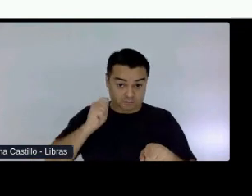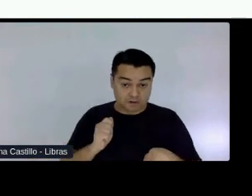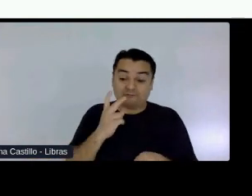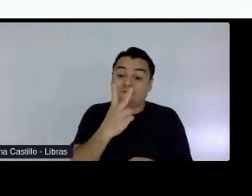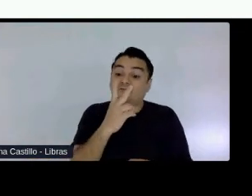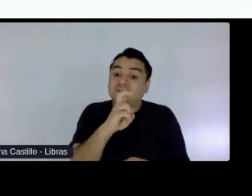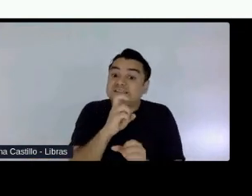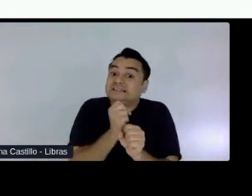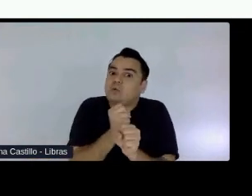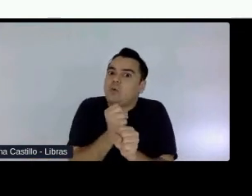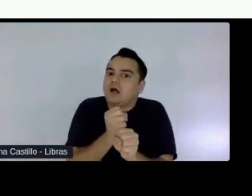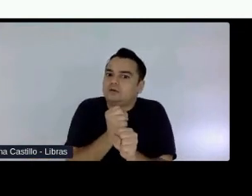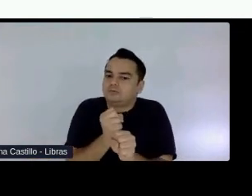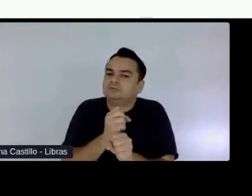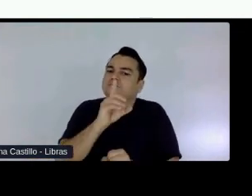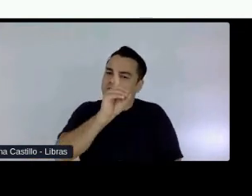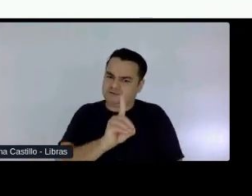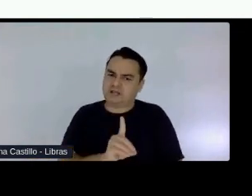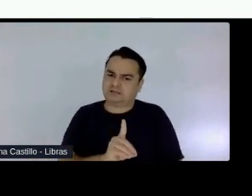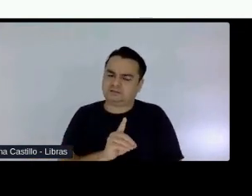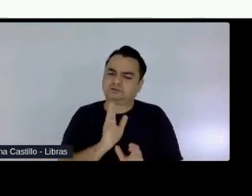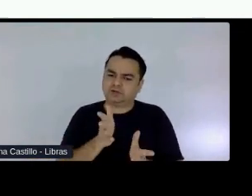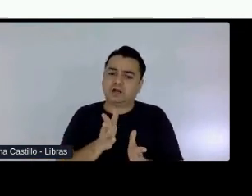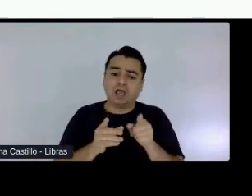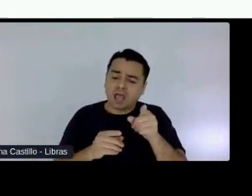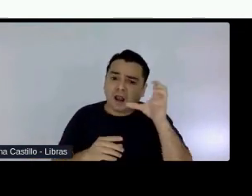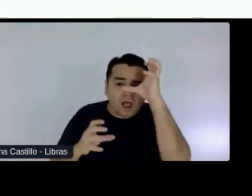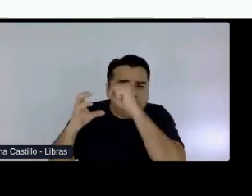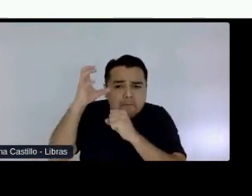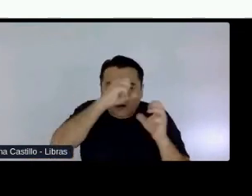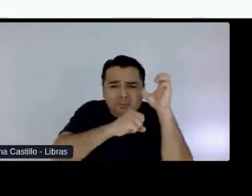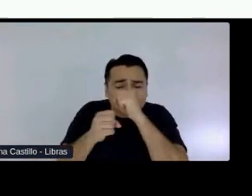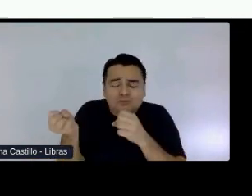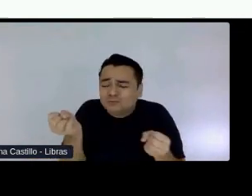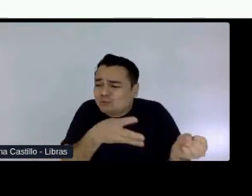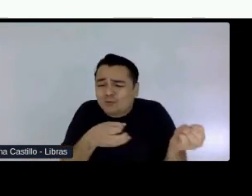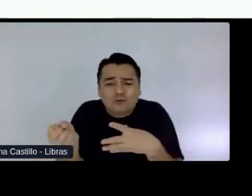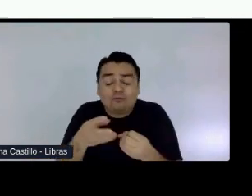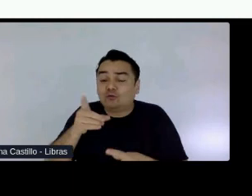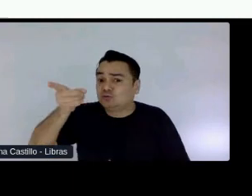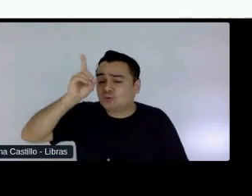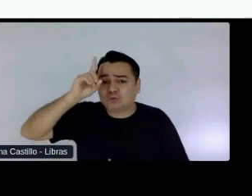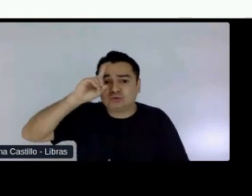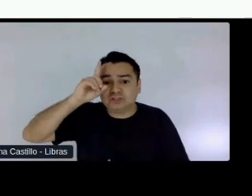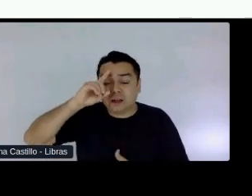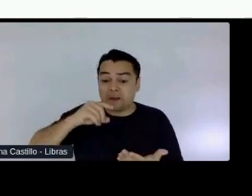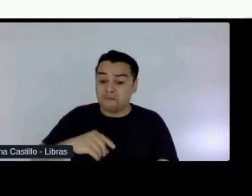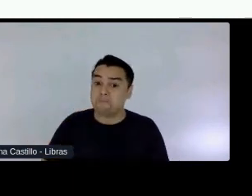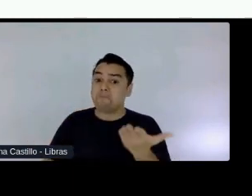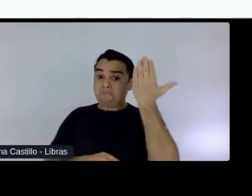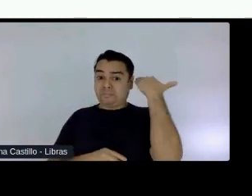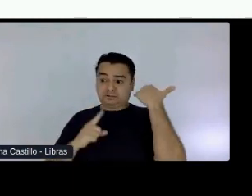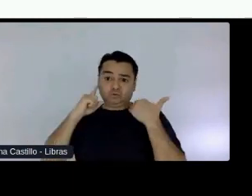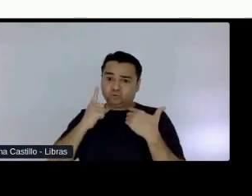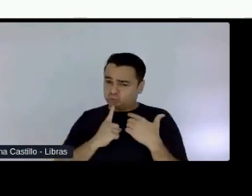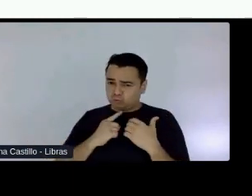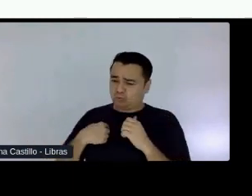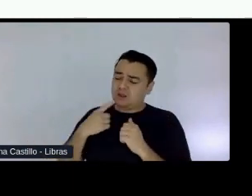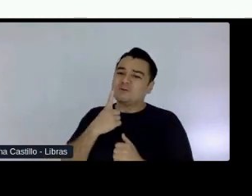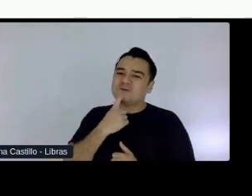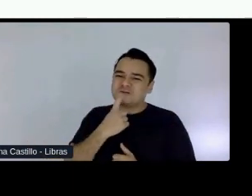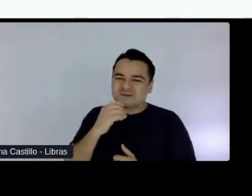Todo dia eu aprendo uma coisa nova. Eu nunca tinha convivido tanto com pessoas surdas quanto eu convivo agora na